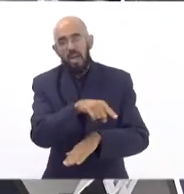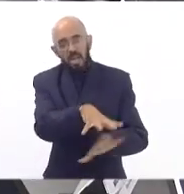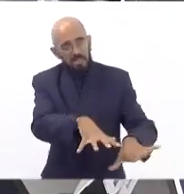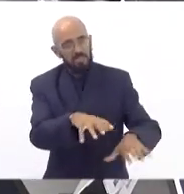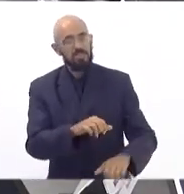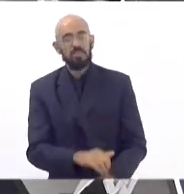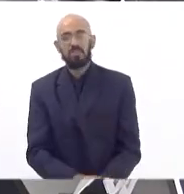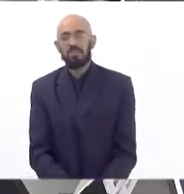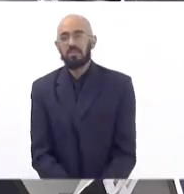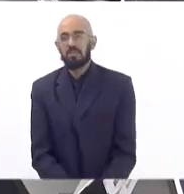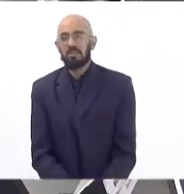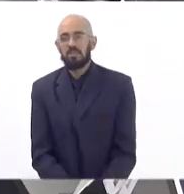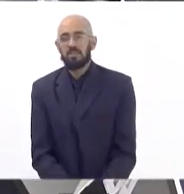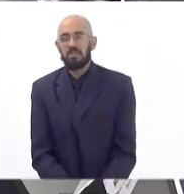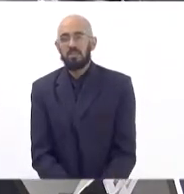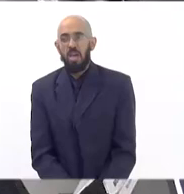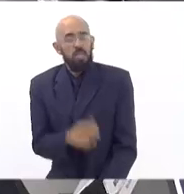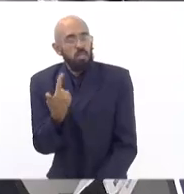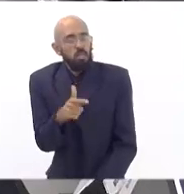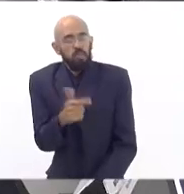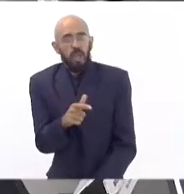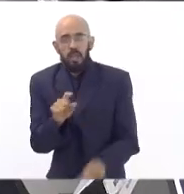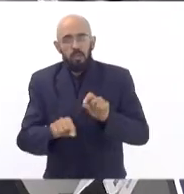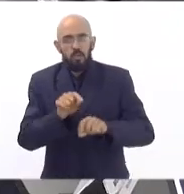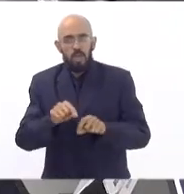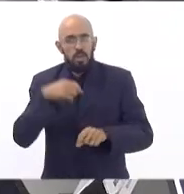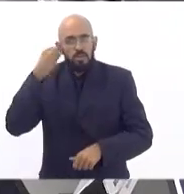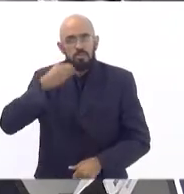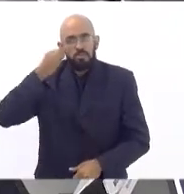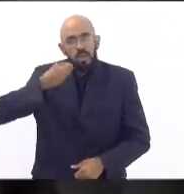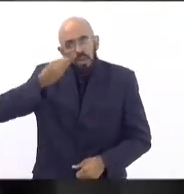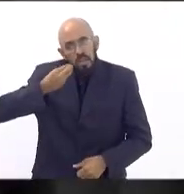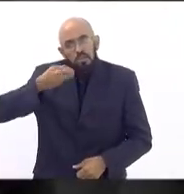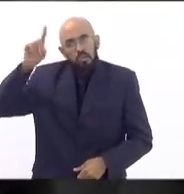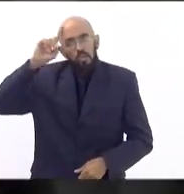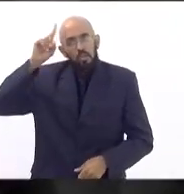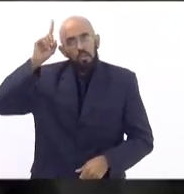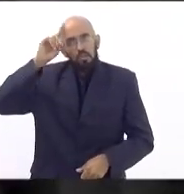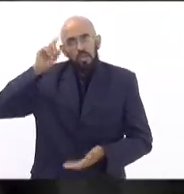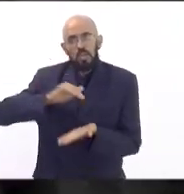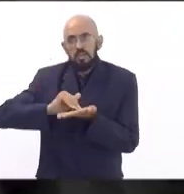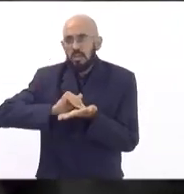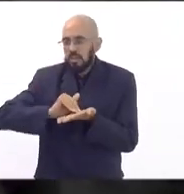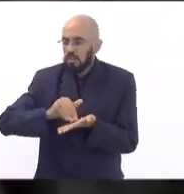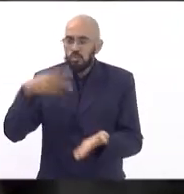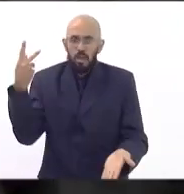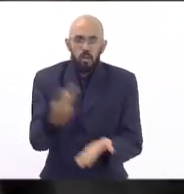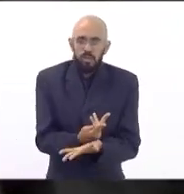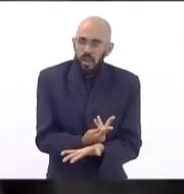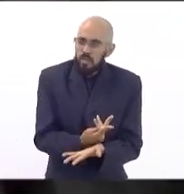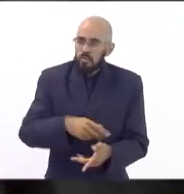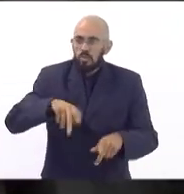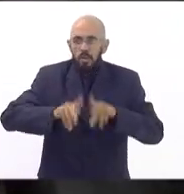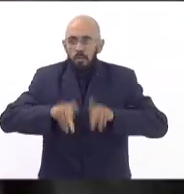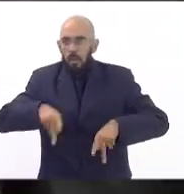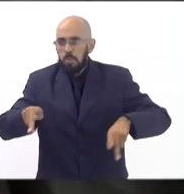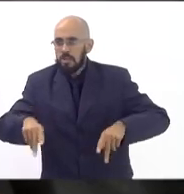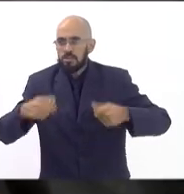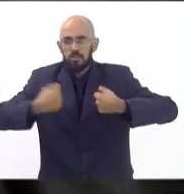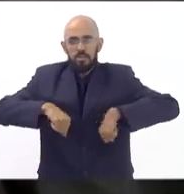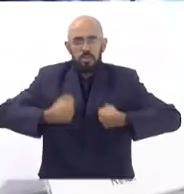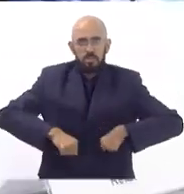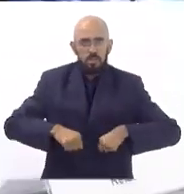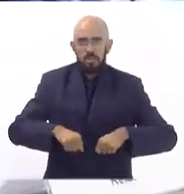processo de cabos condicionado ela não tenha a vivência da do dia a dia da secretaria do que acontece o quê que a população necessita